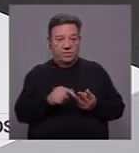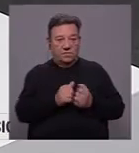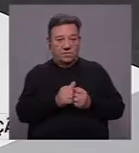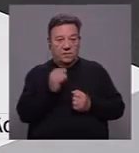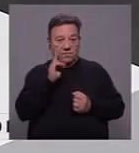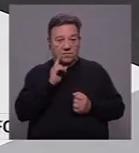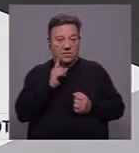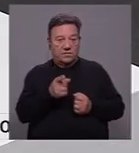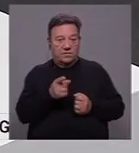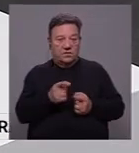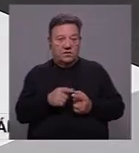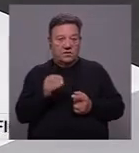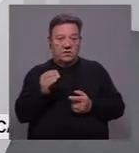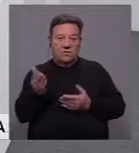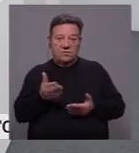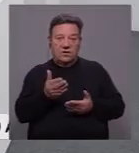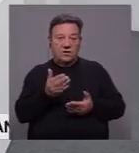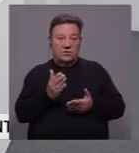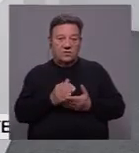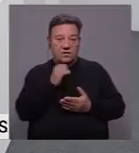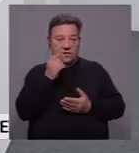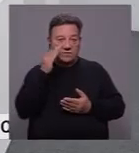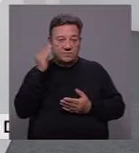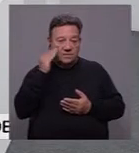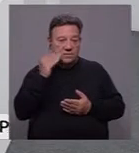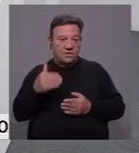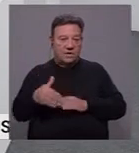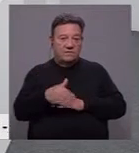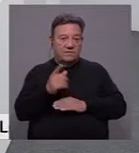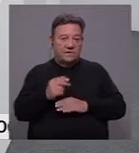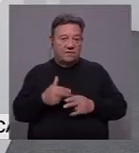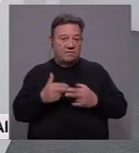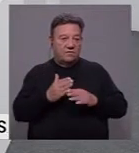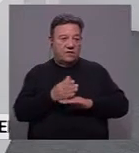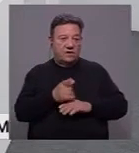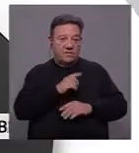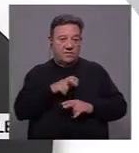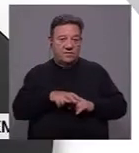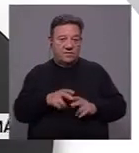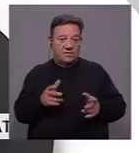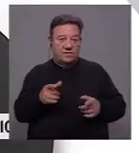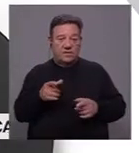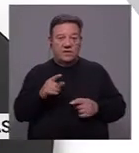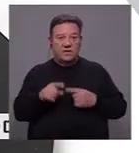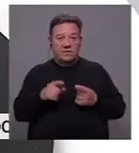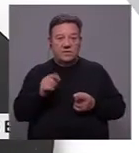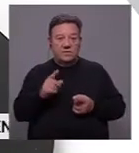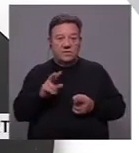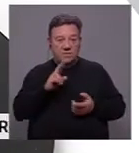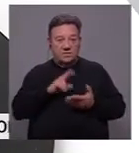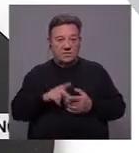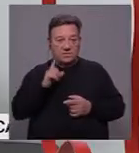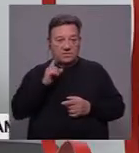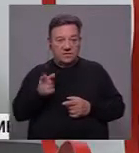também, convidando estudantes à constante experimentação, a atravessarem também fronteiras das próprias disciplinas. Mas há depois também uma outra razão